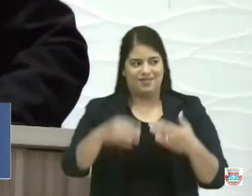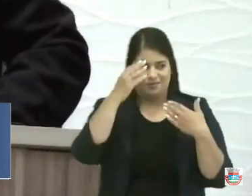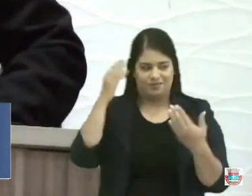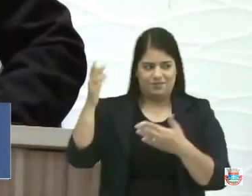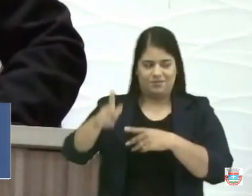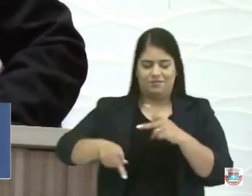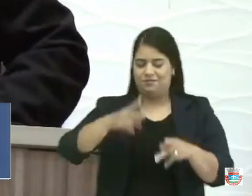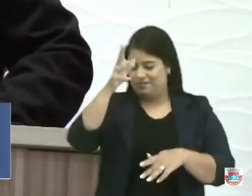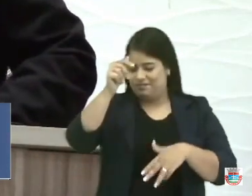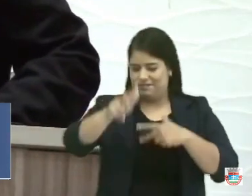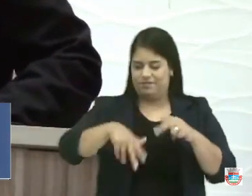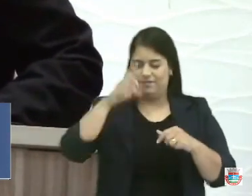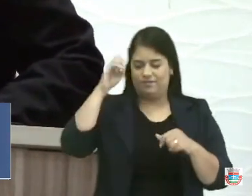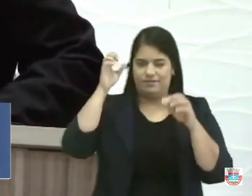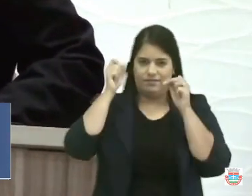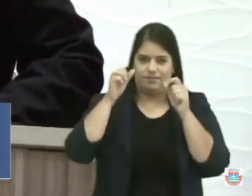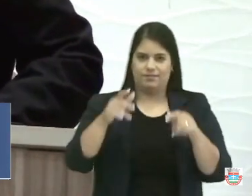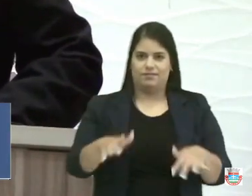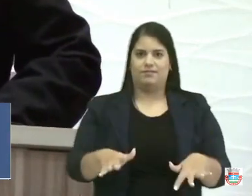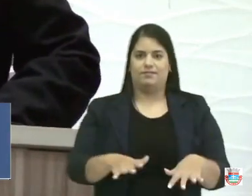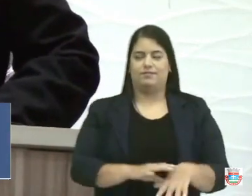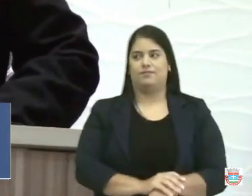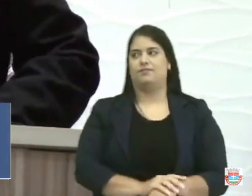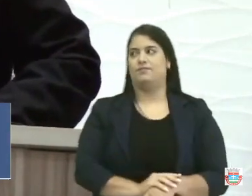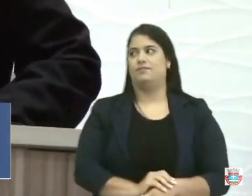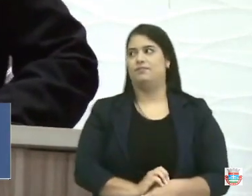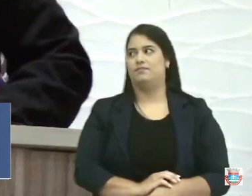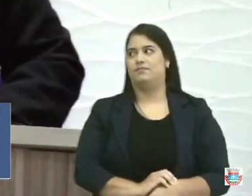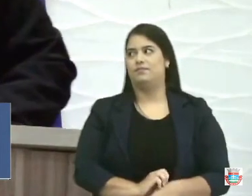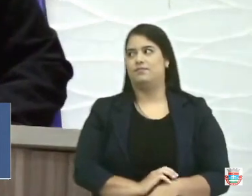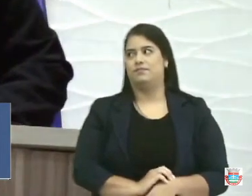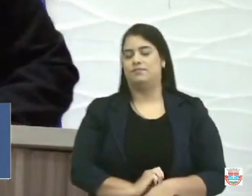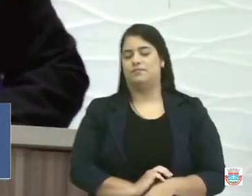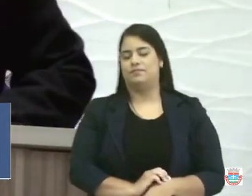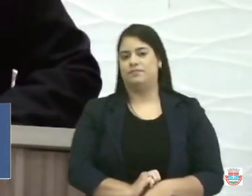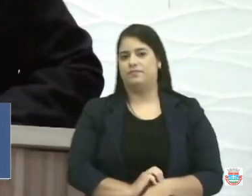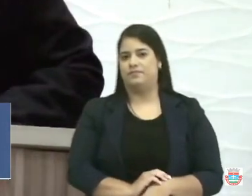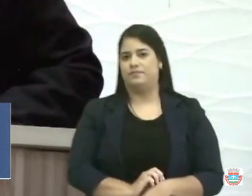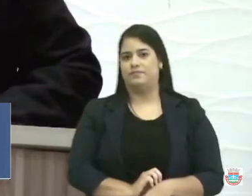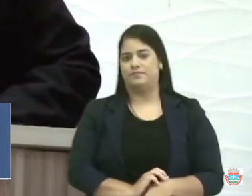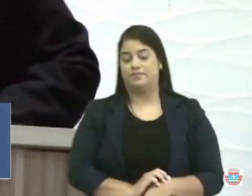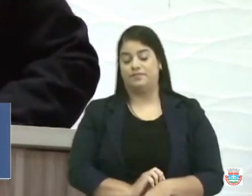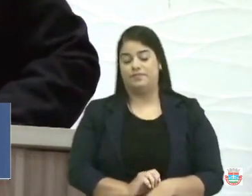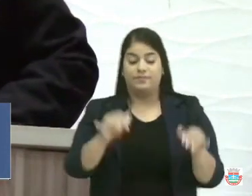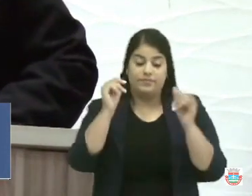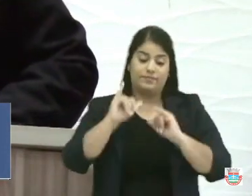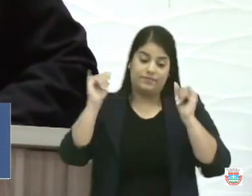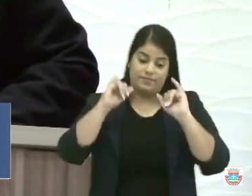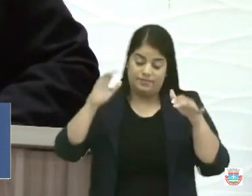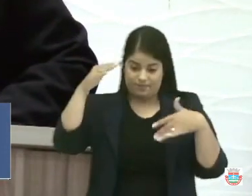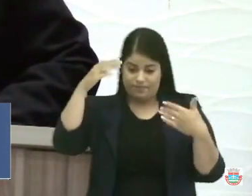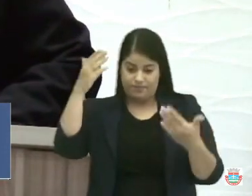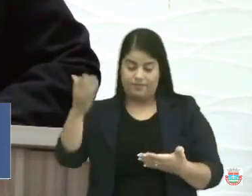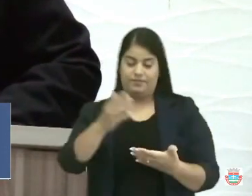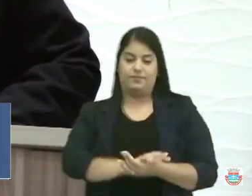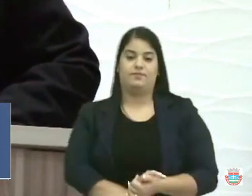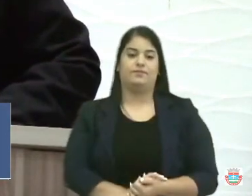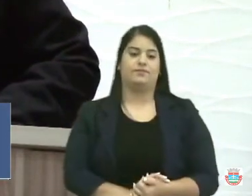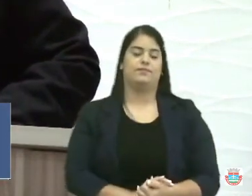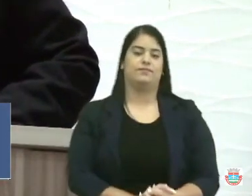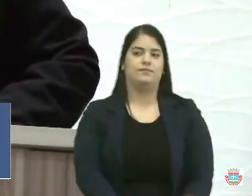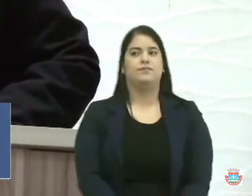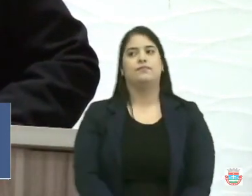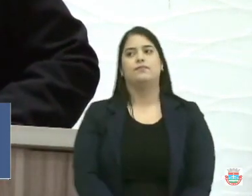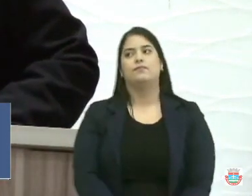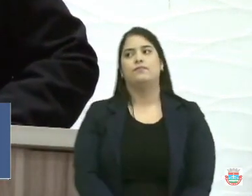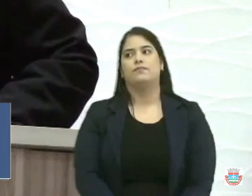Deus abençoe como você. E eu estou dizendo na sua cara, quero dizer na sua cara, de que eu chegar no meio da rua e dizer alguma coisa, Vossa Excelência. E Deus queira que você ganhe de